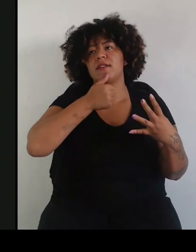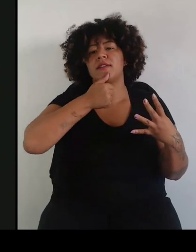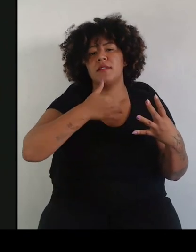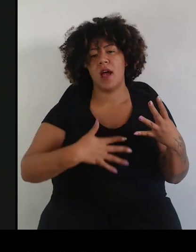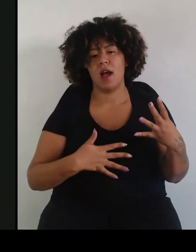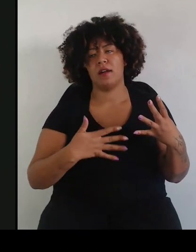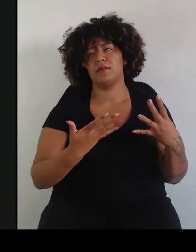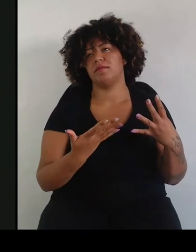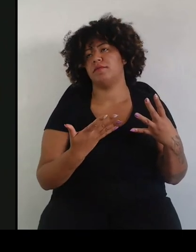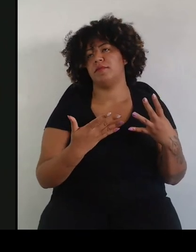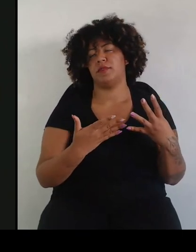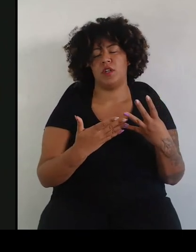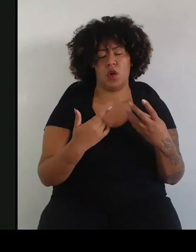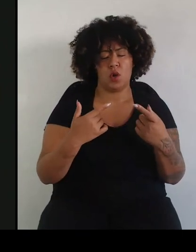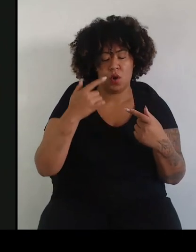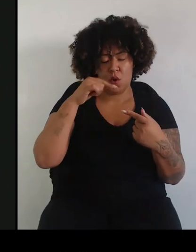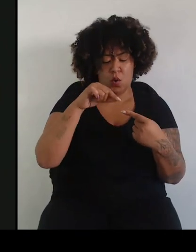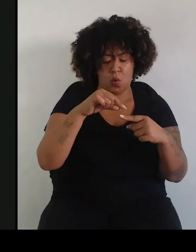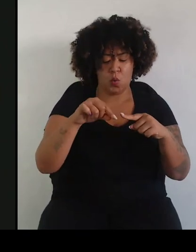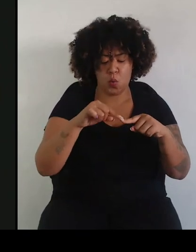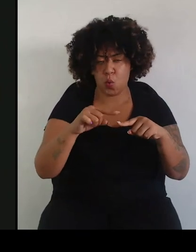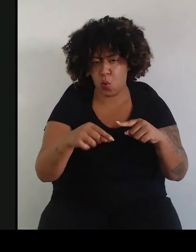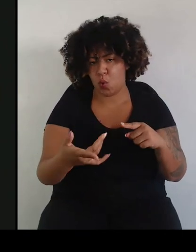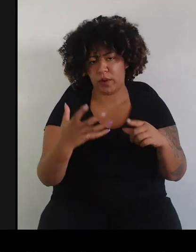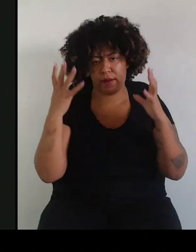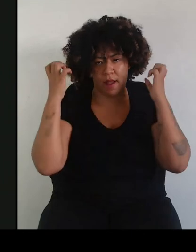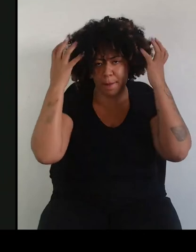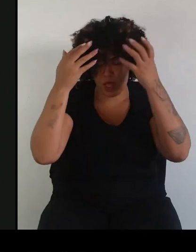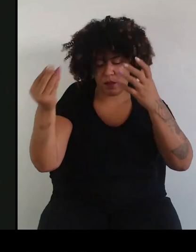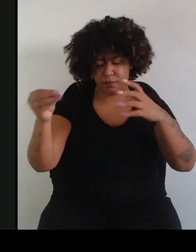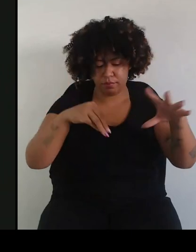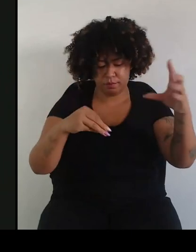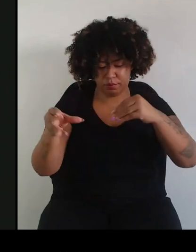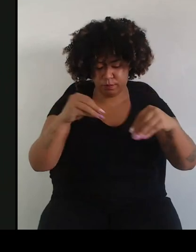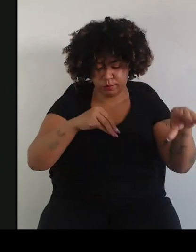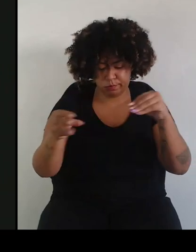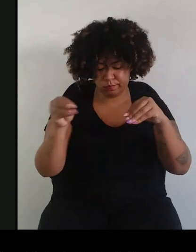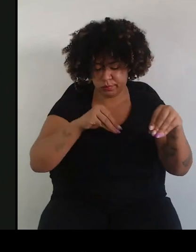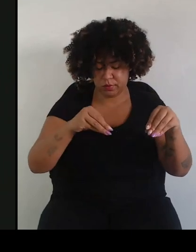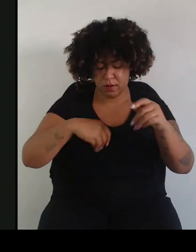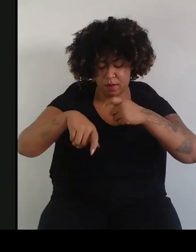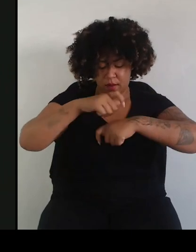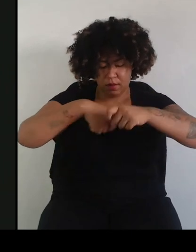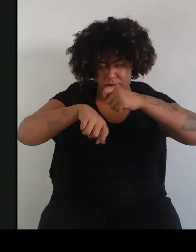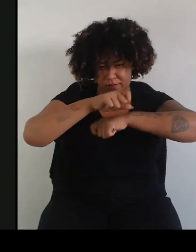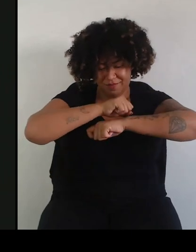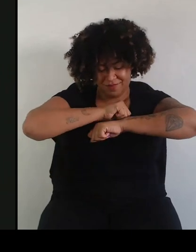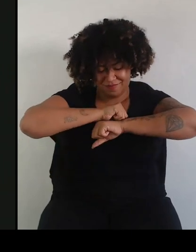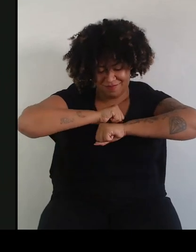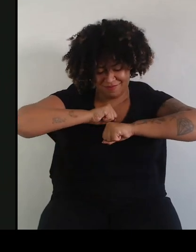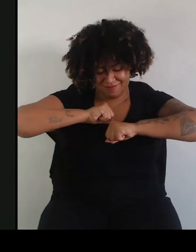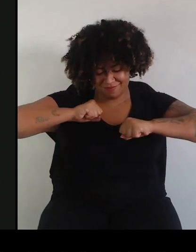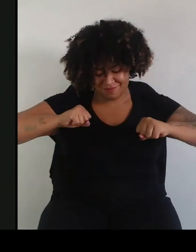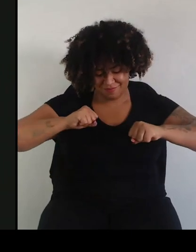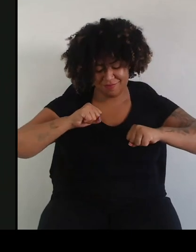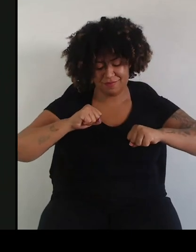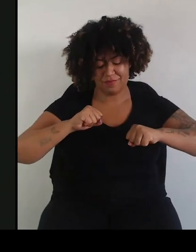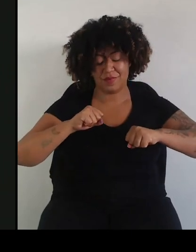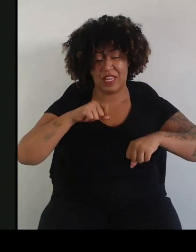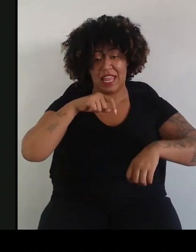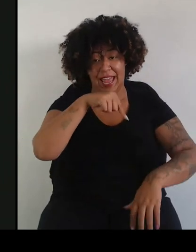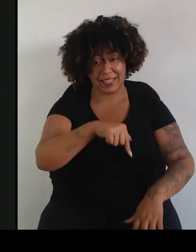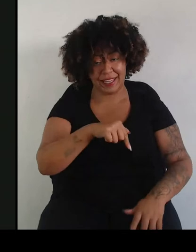unha cabelos etc né e amarra a moda daquilo que no Brasil violento